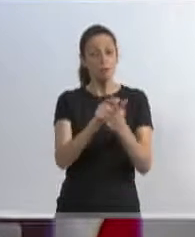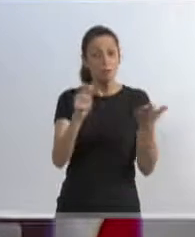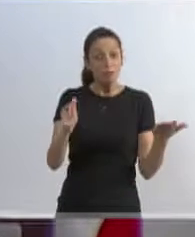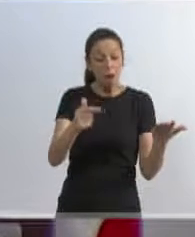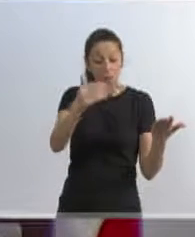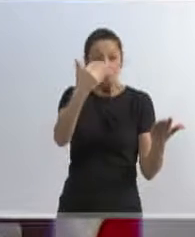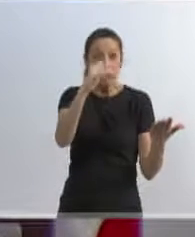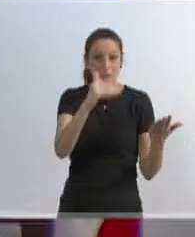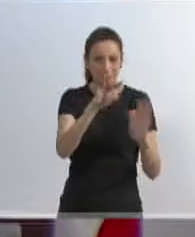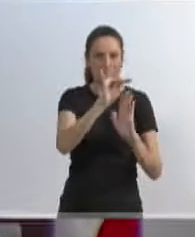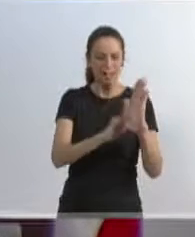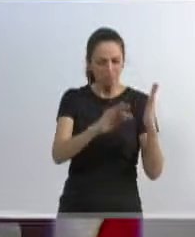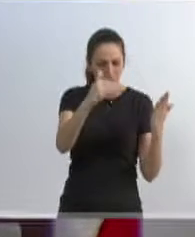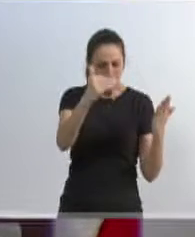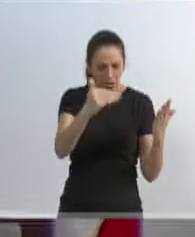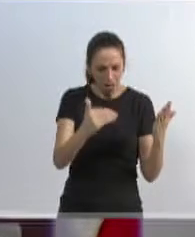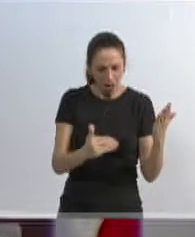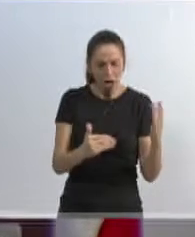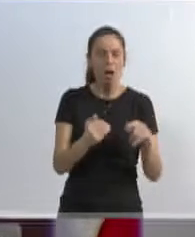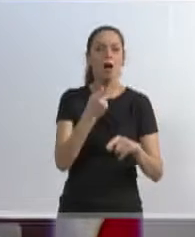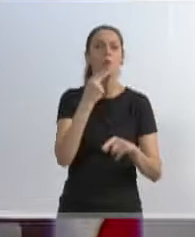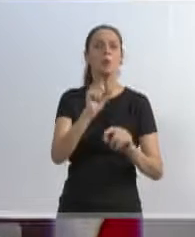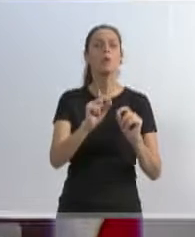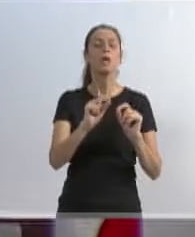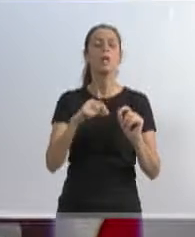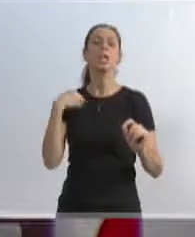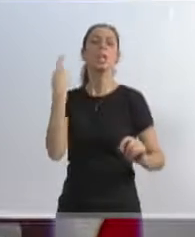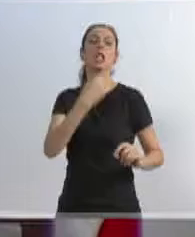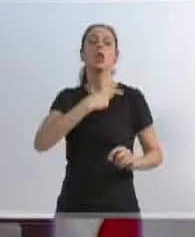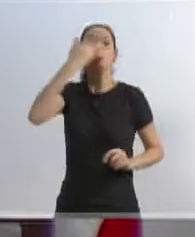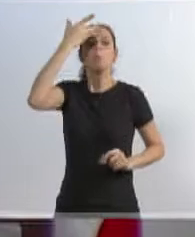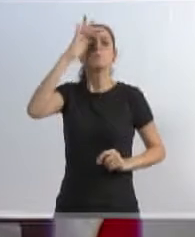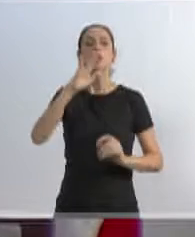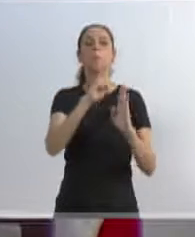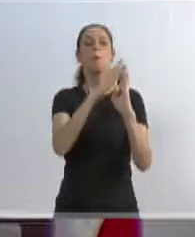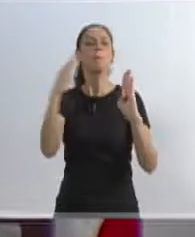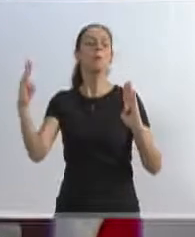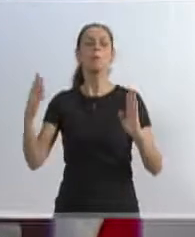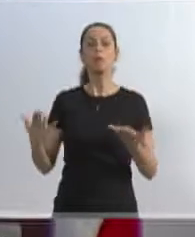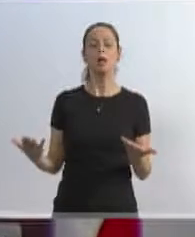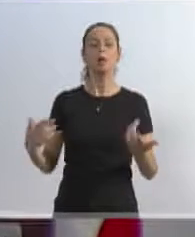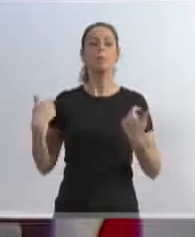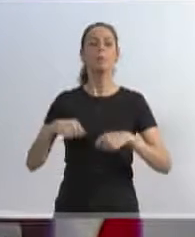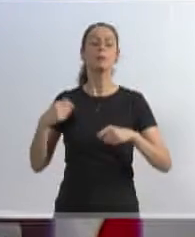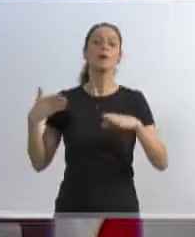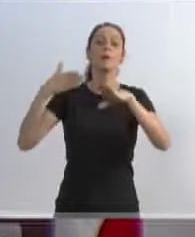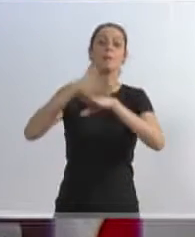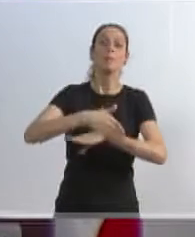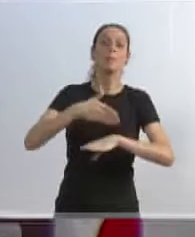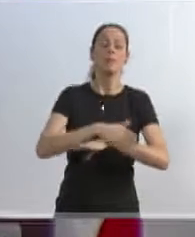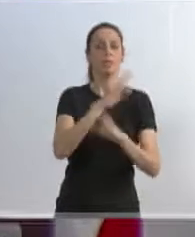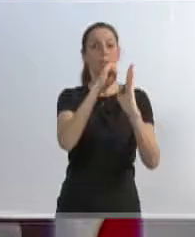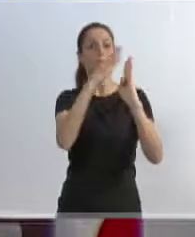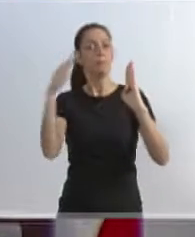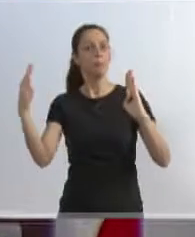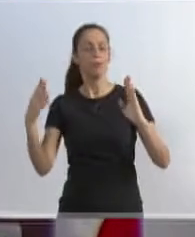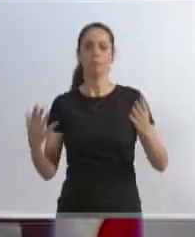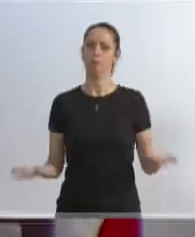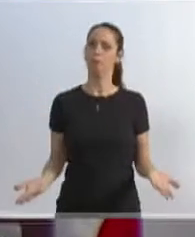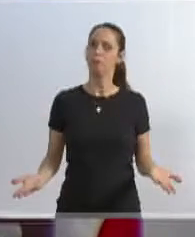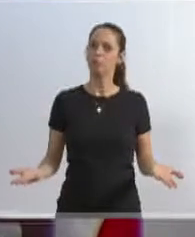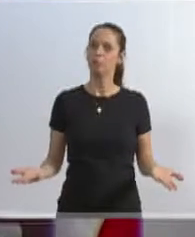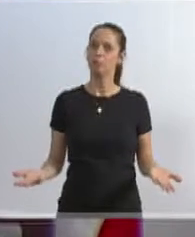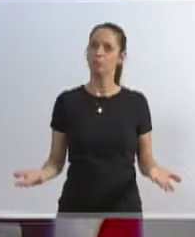parte do zeca que nós não sabemos nem o que é uma biblioteca que deveríamos freqüentar uma biblioteca hora mais de